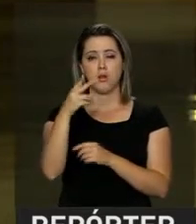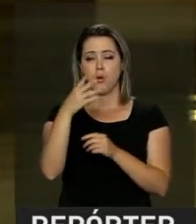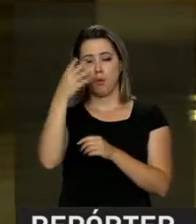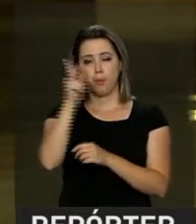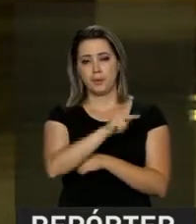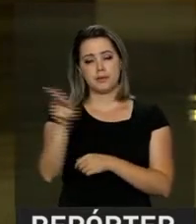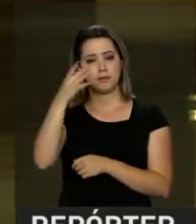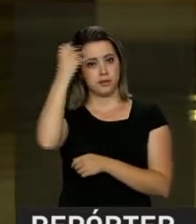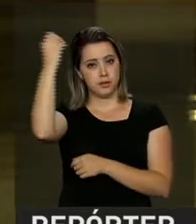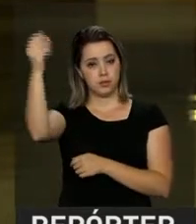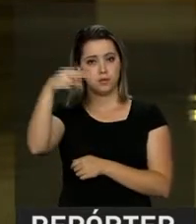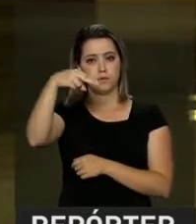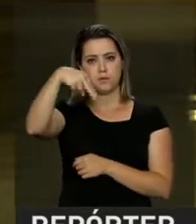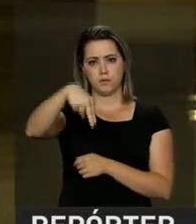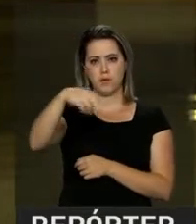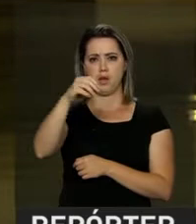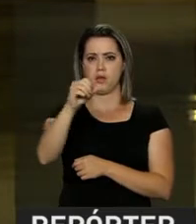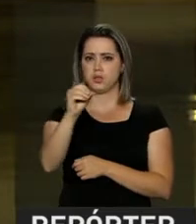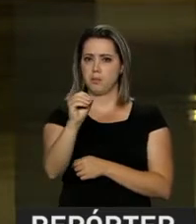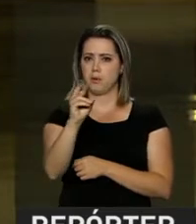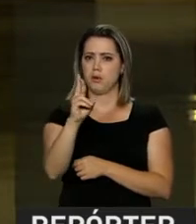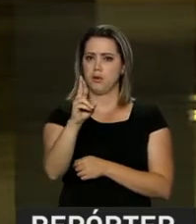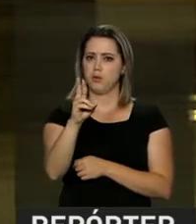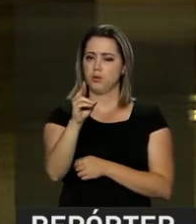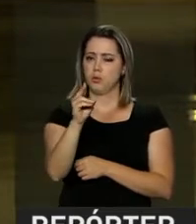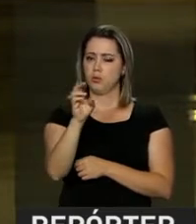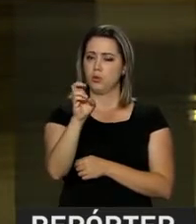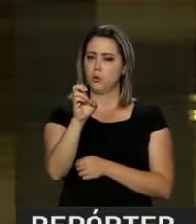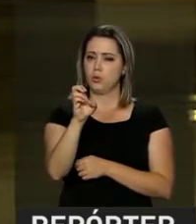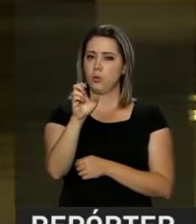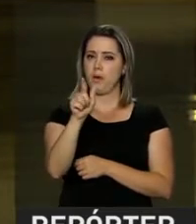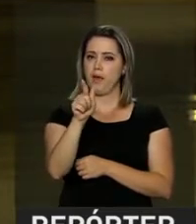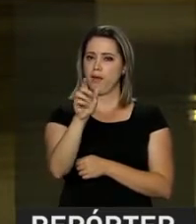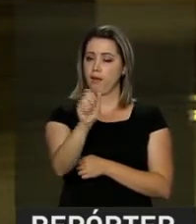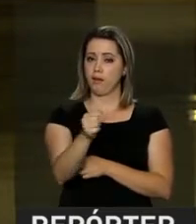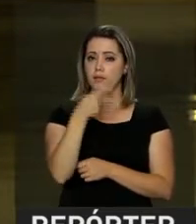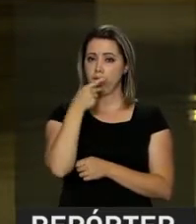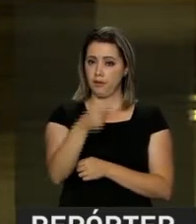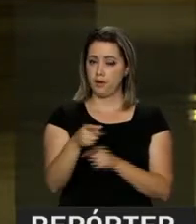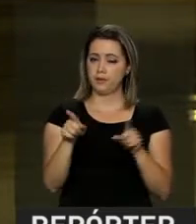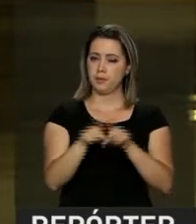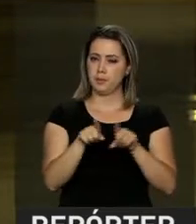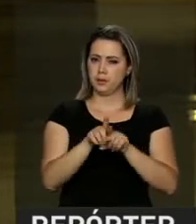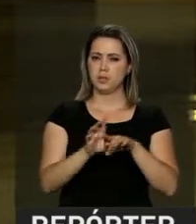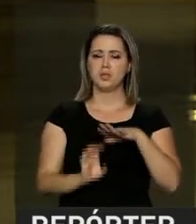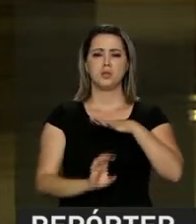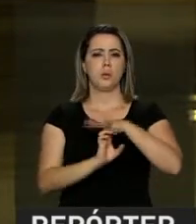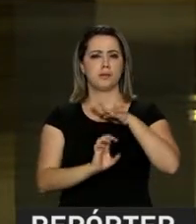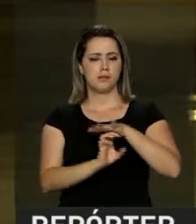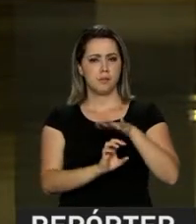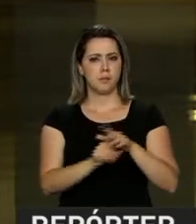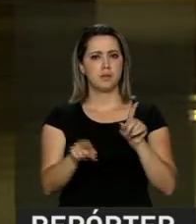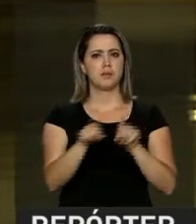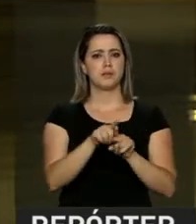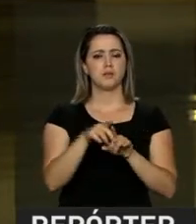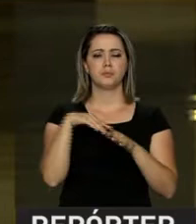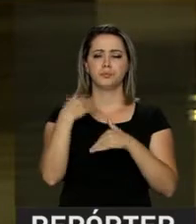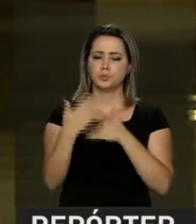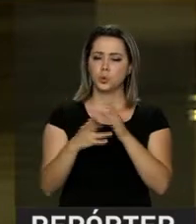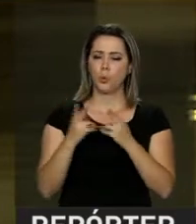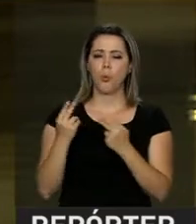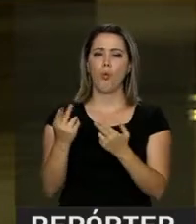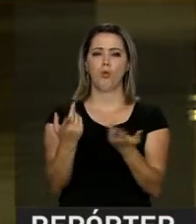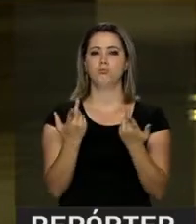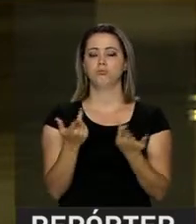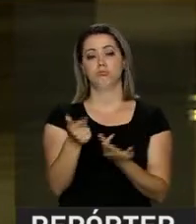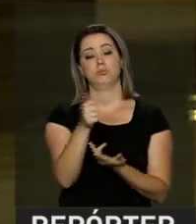investidores noruegueses a quem falará das oportunidades abertas no brasil com as reformas em curso a